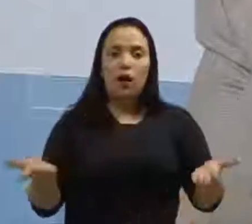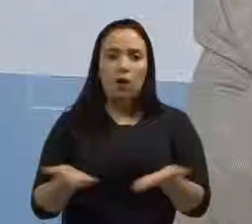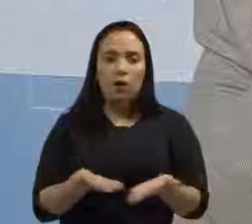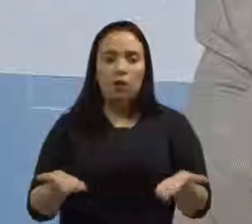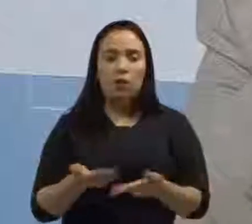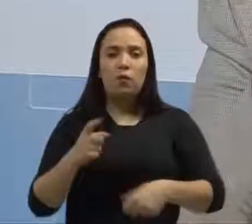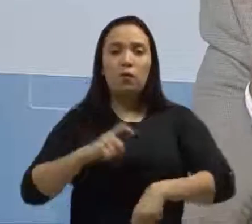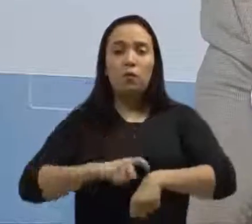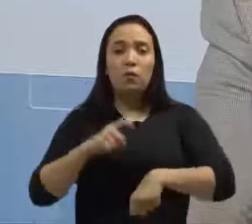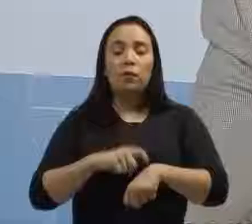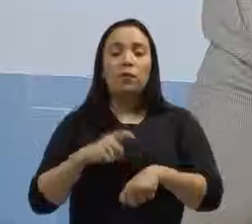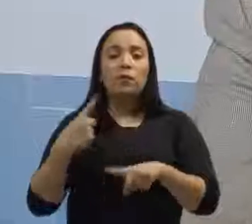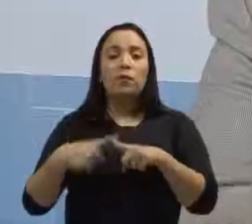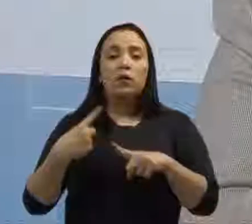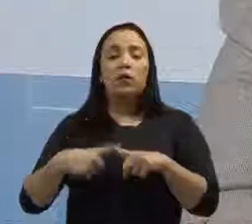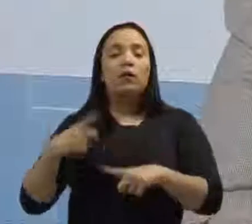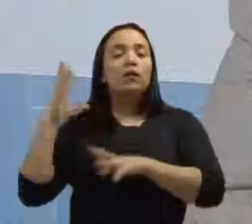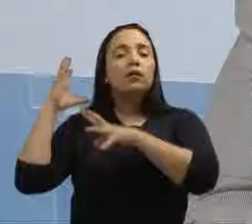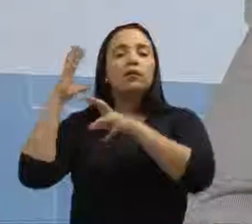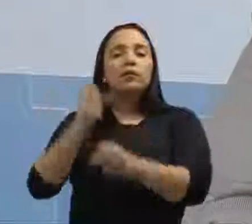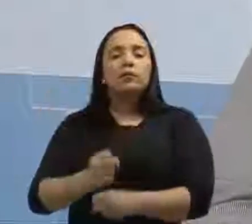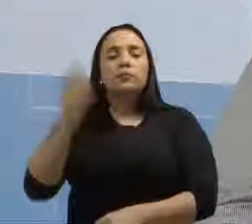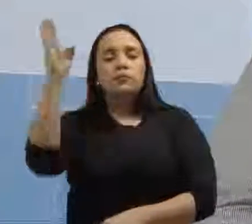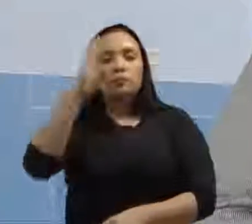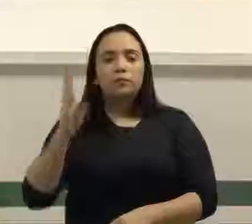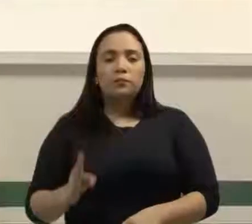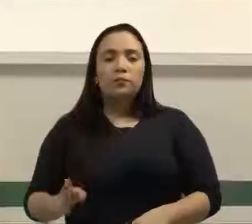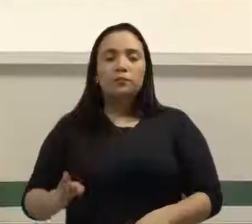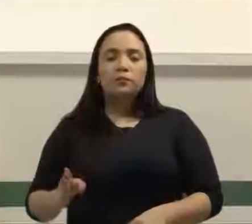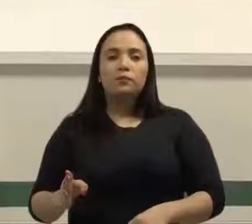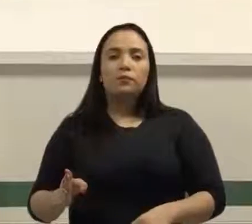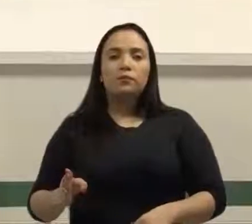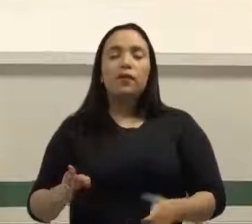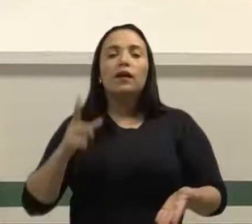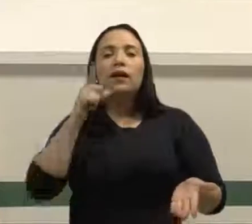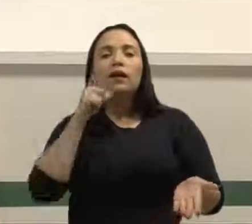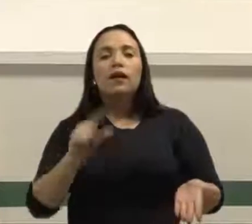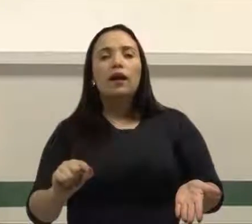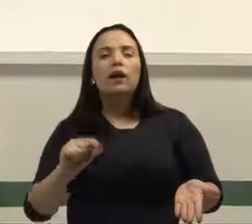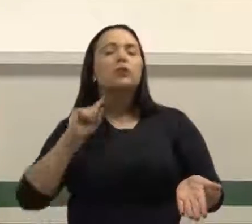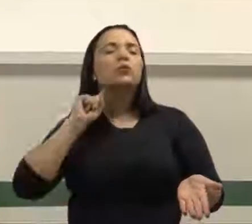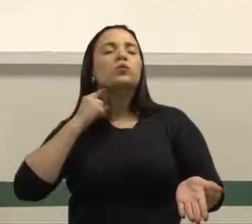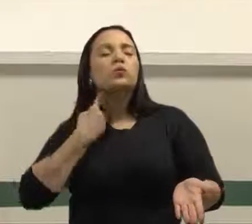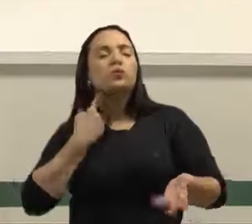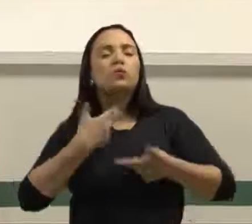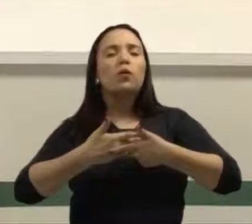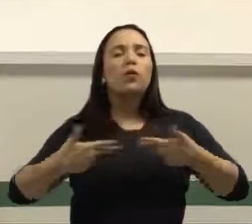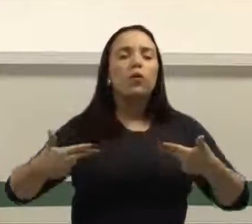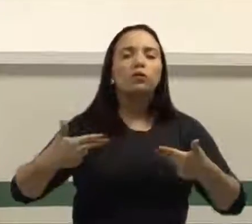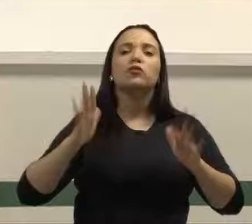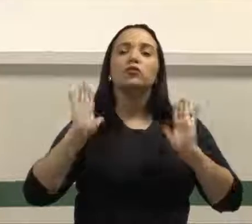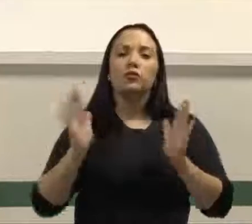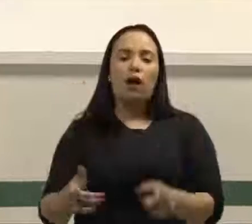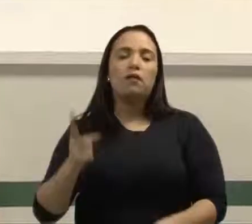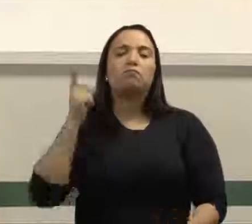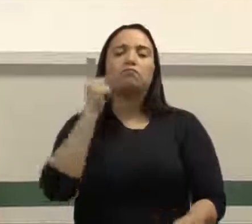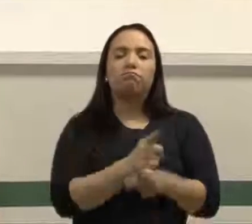que nesse momento? Porque, Luiz, na história do Brasil não tem nenhum momento... Quem era podre apareceu,